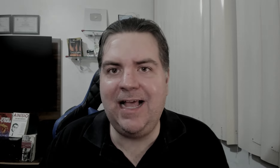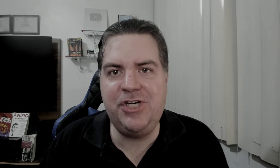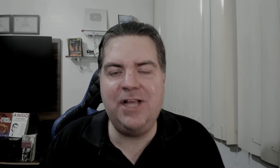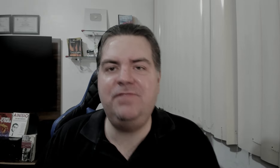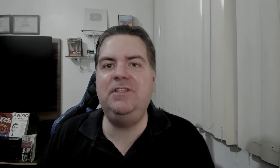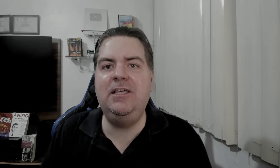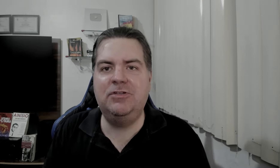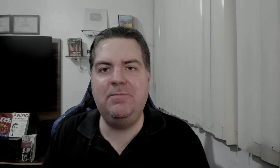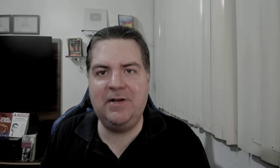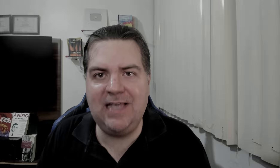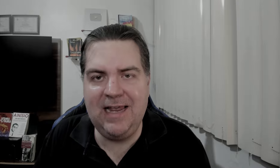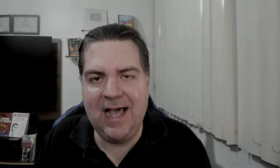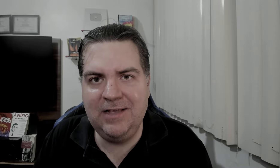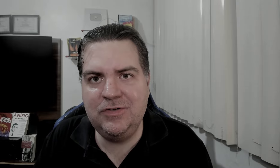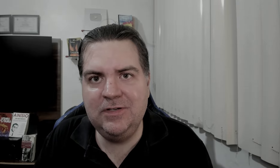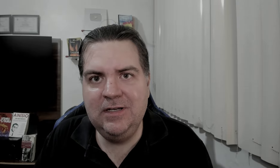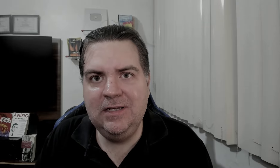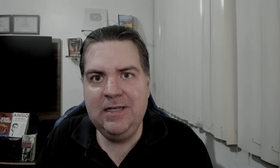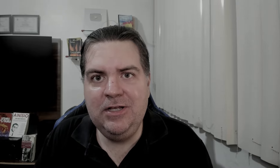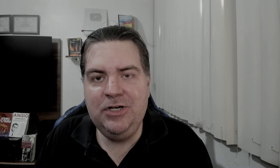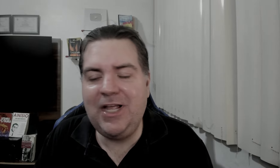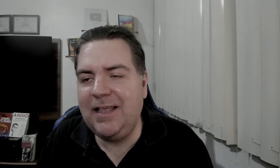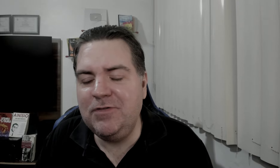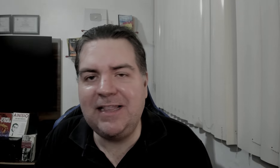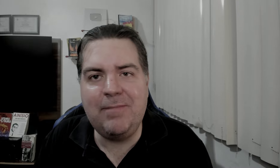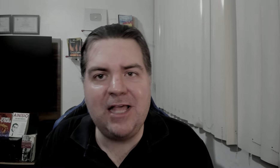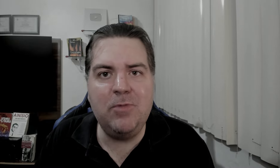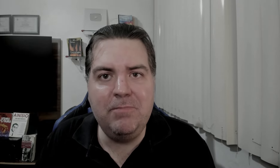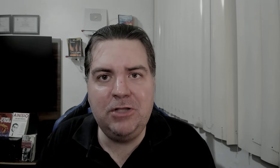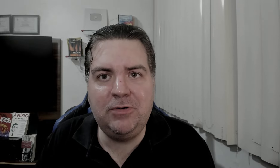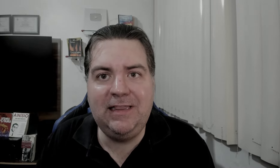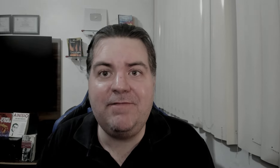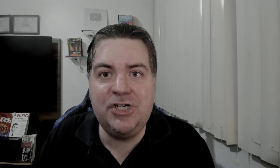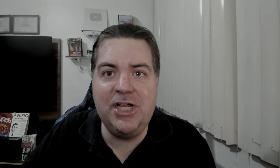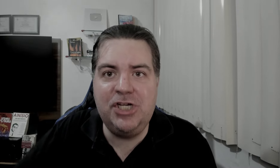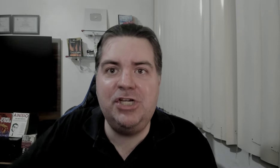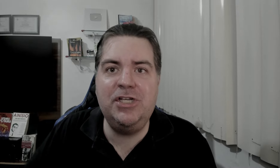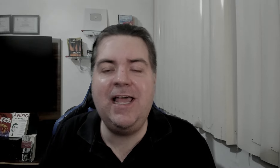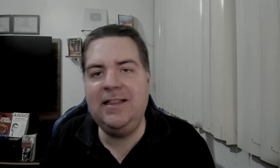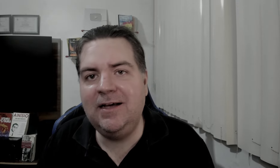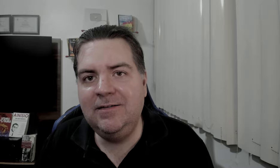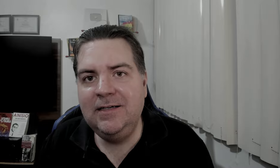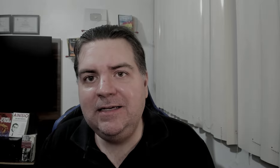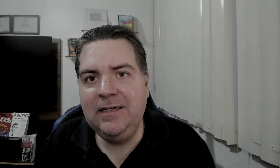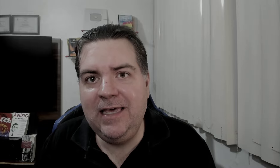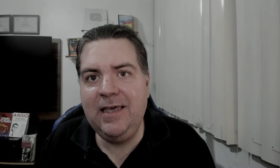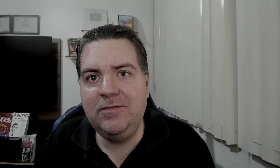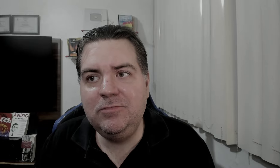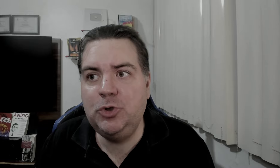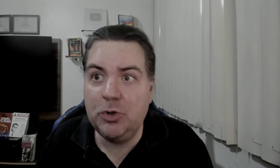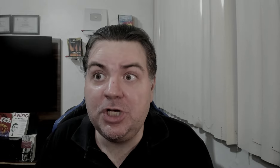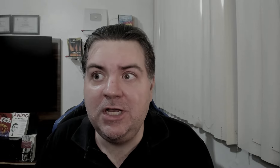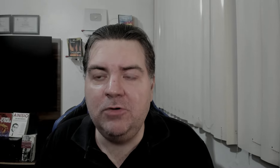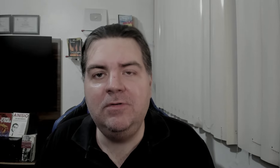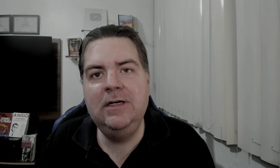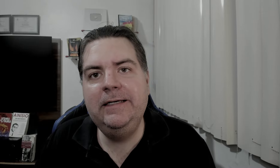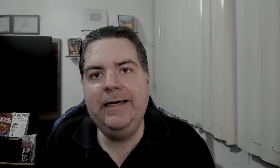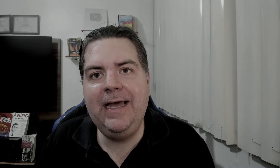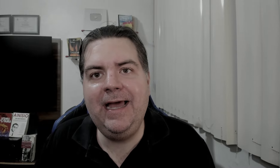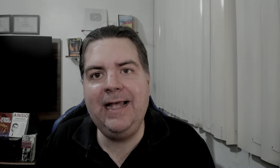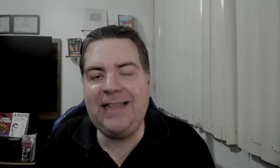a taxar dividendos empresariais. Já teve um determinado momento que teve gente de direita que